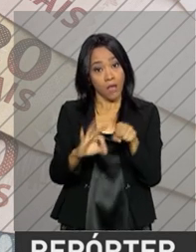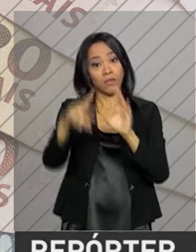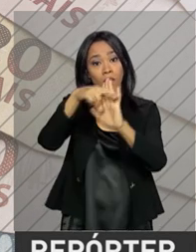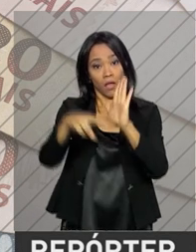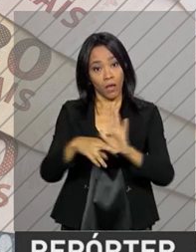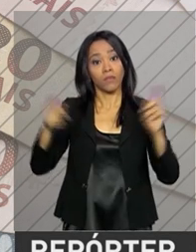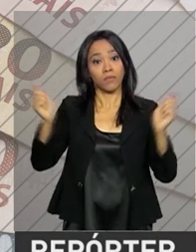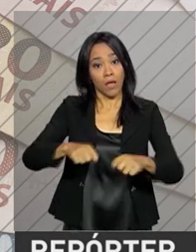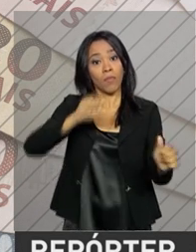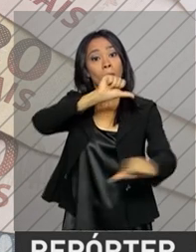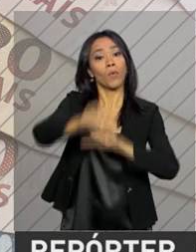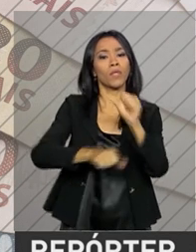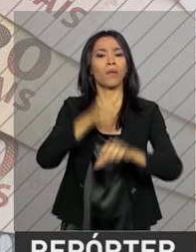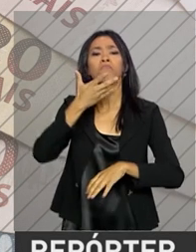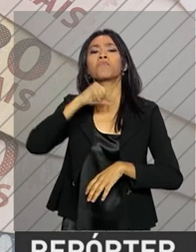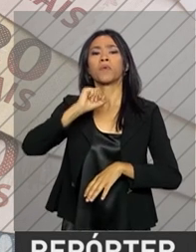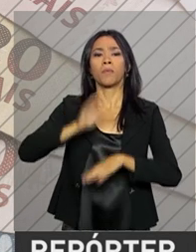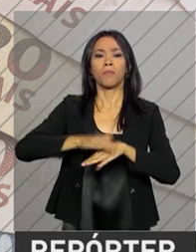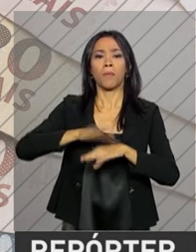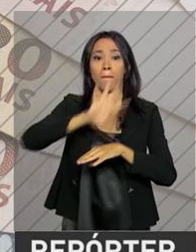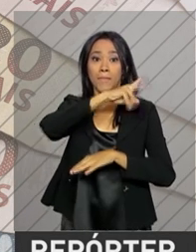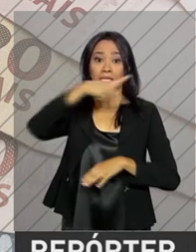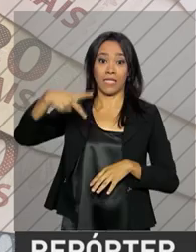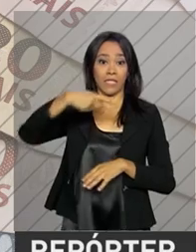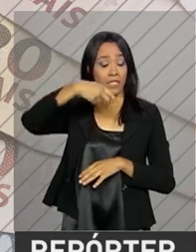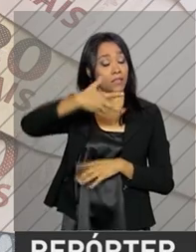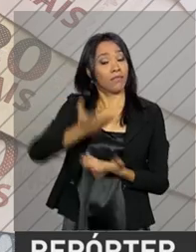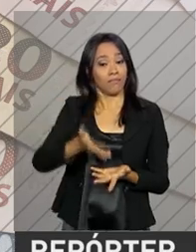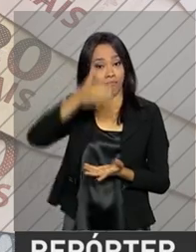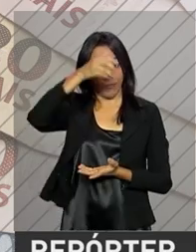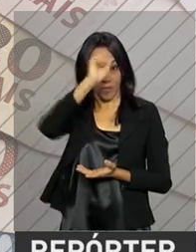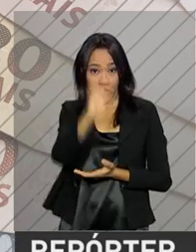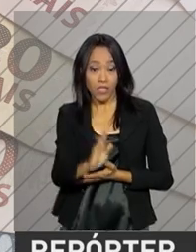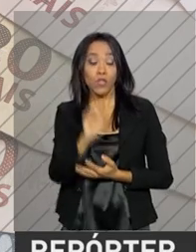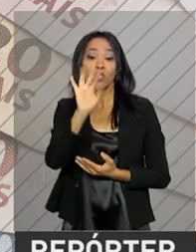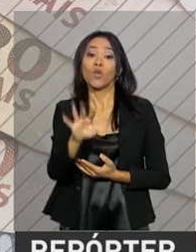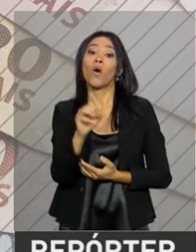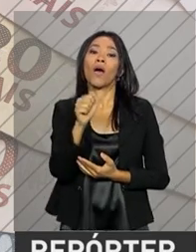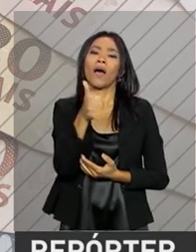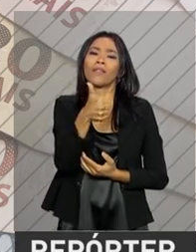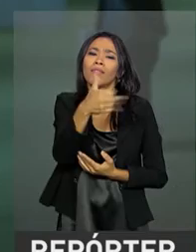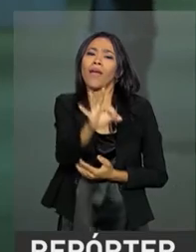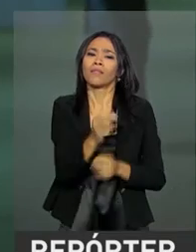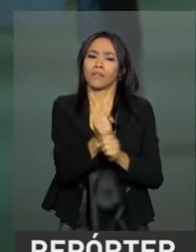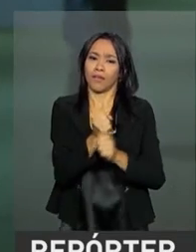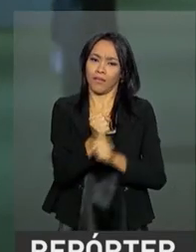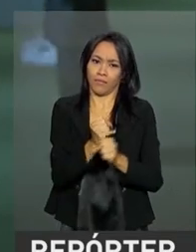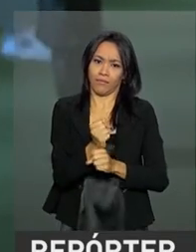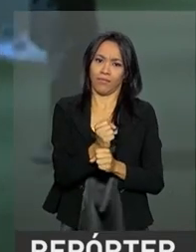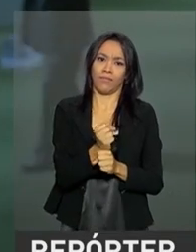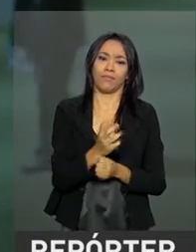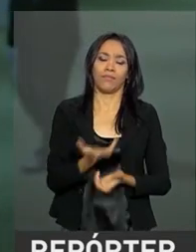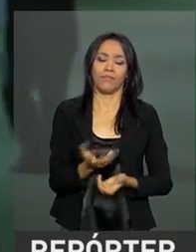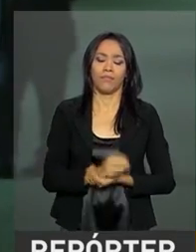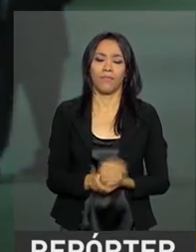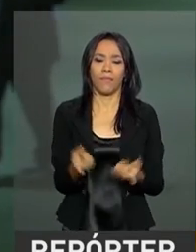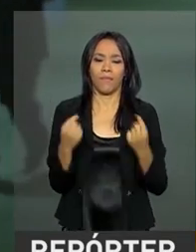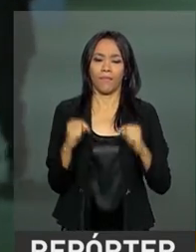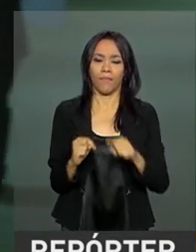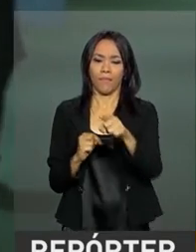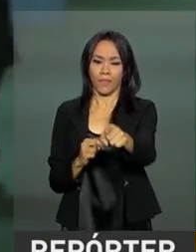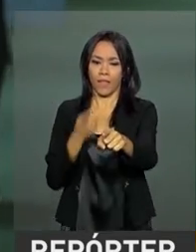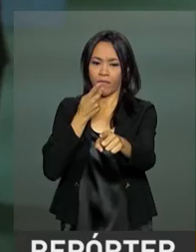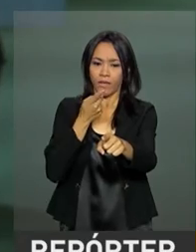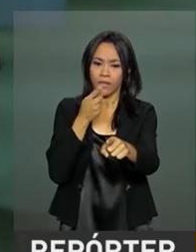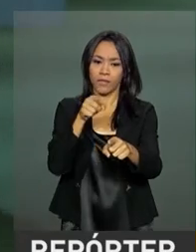pelo presidente da República a partir do décimo ano, mas apenas uma vez a cada mandato. Agora, o orçado